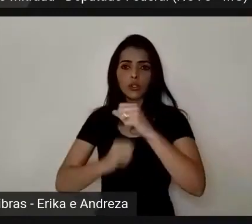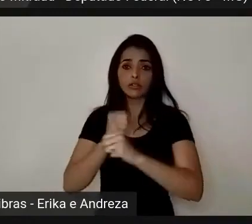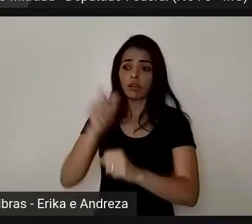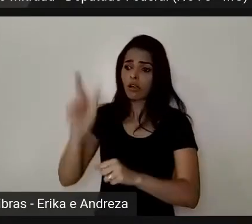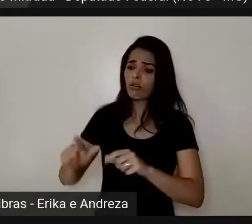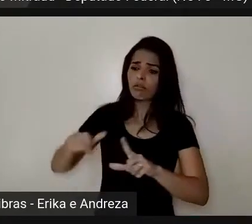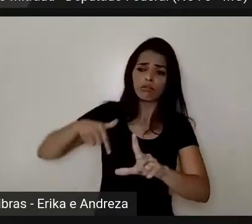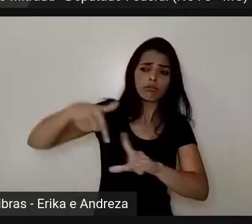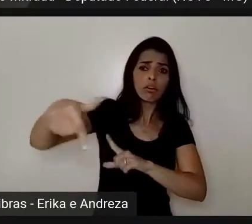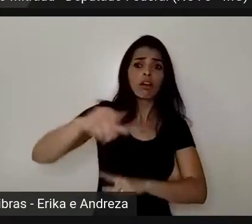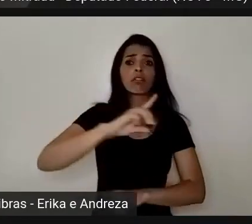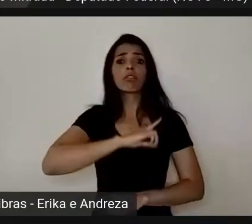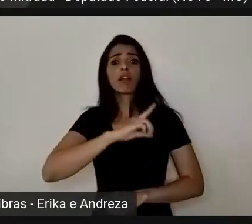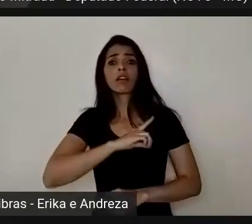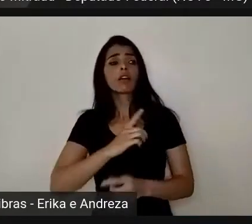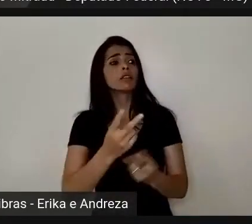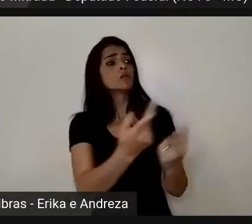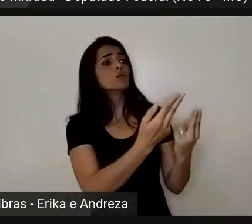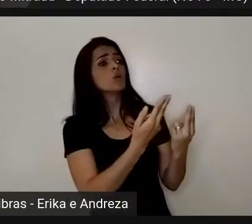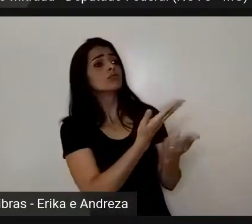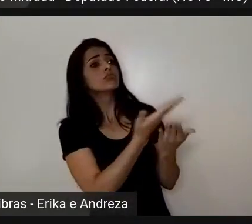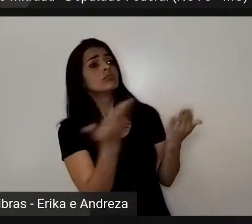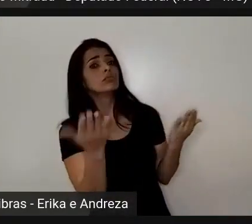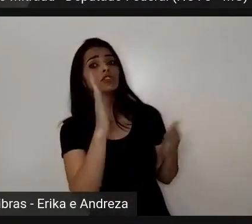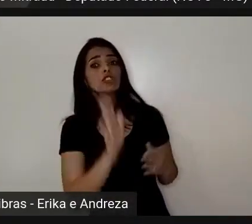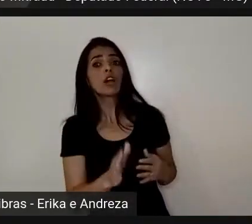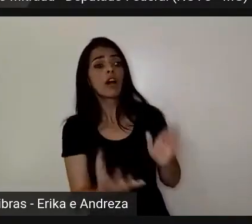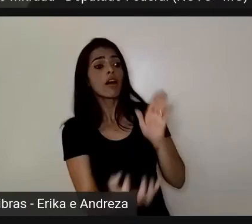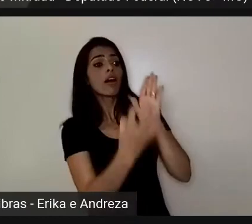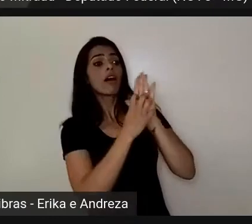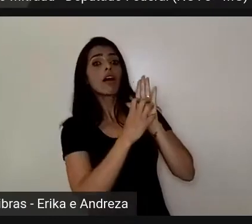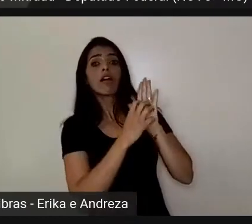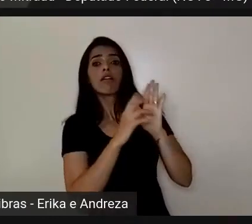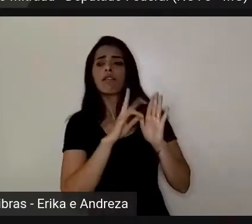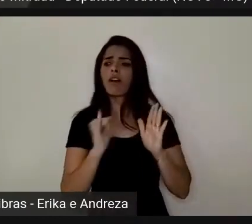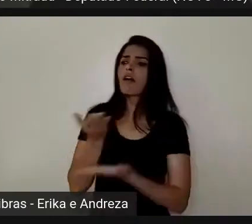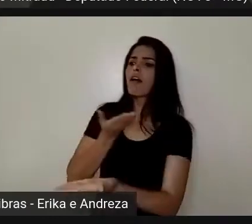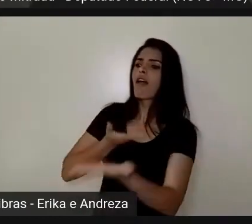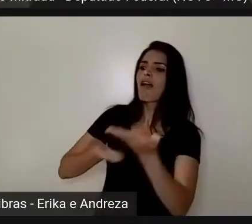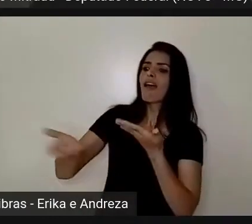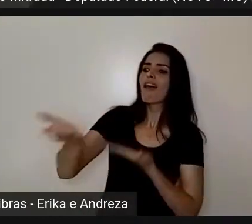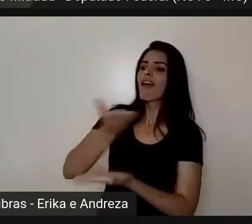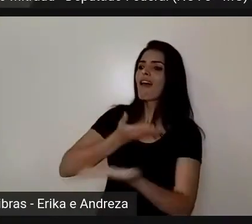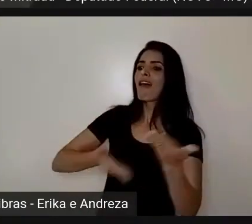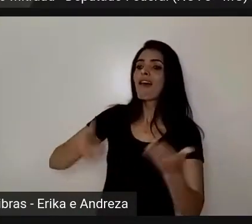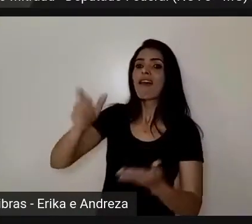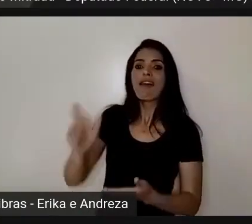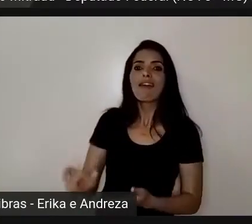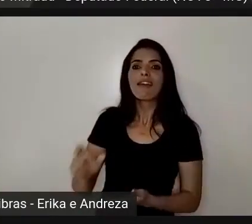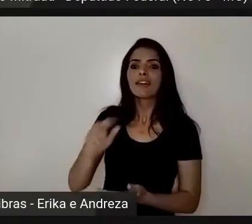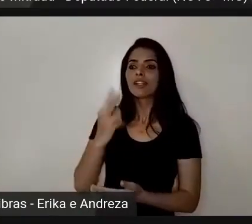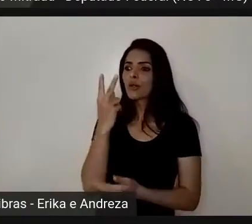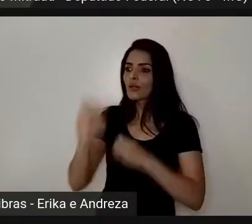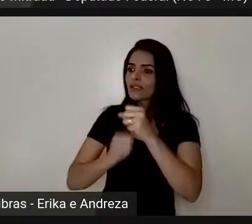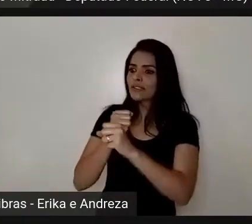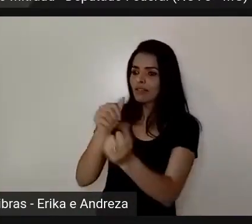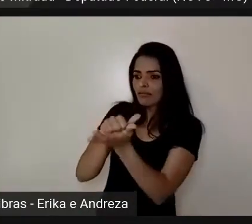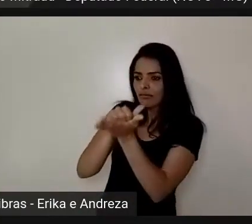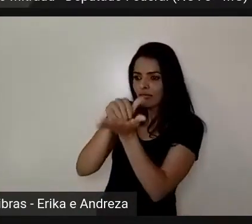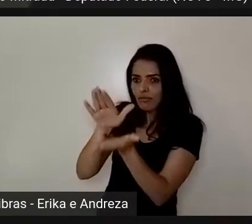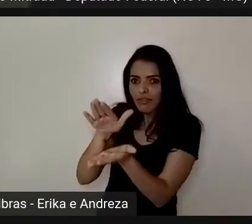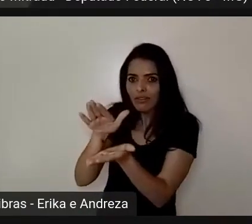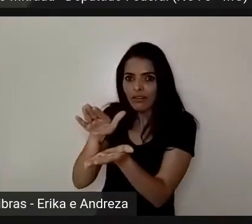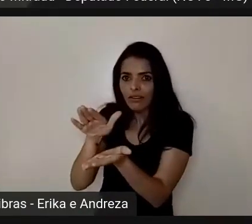delegado, mas como os outros delegados que têm já a estabilidade vão se relacionar com ele ali? Depois desses 2 anos, ele vai sair